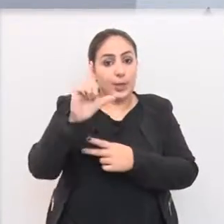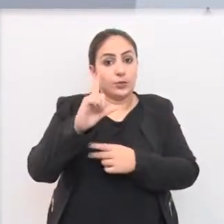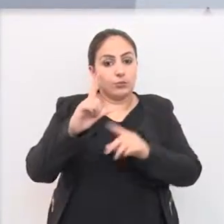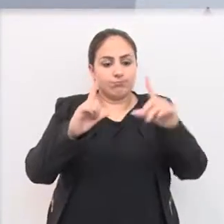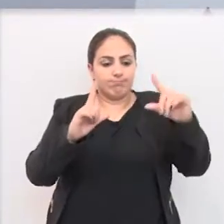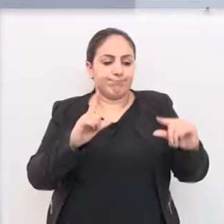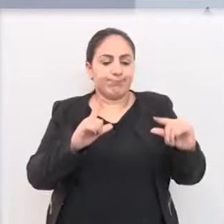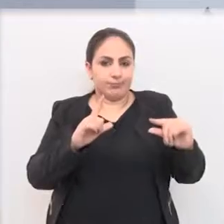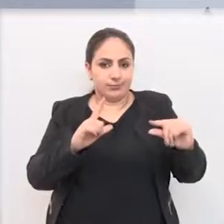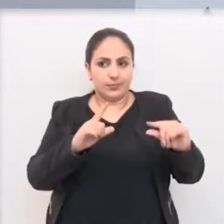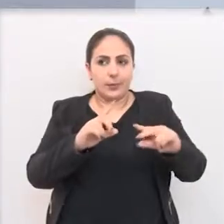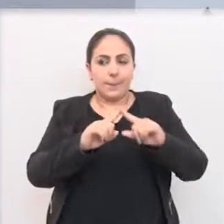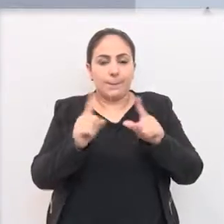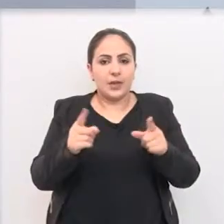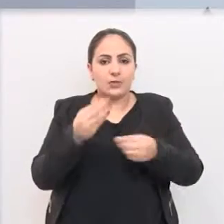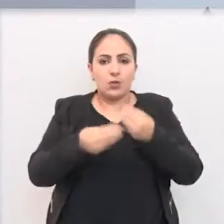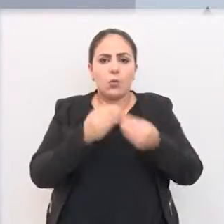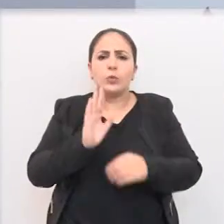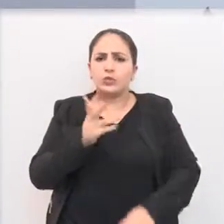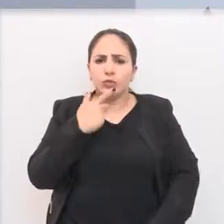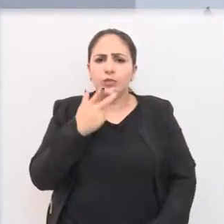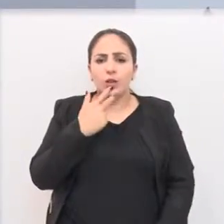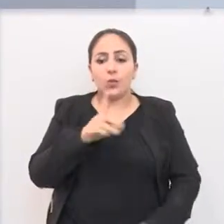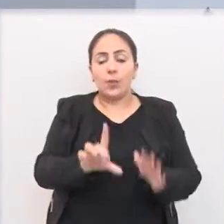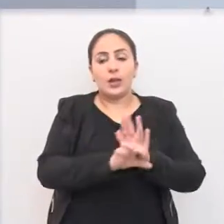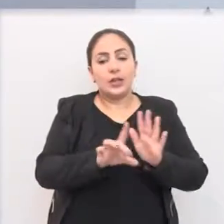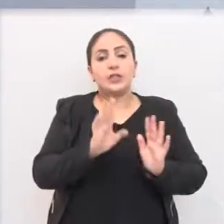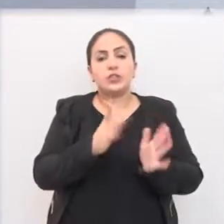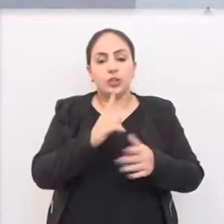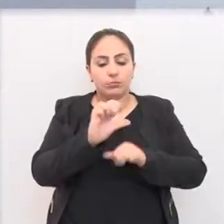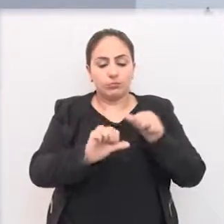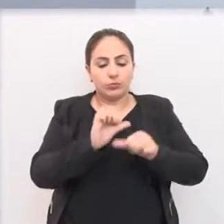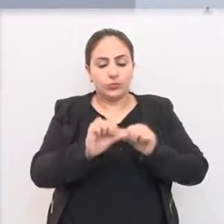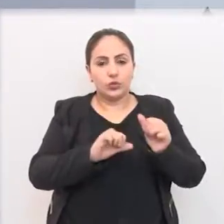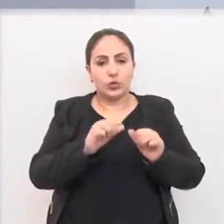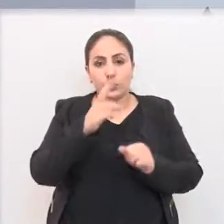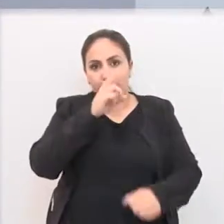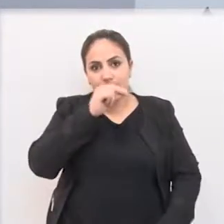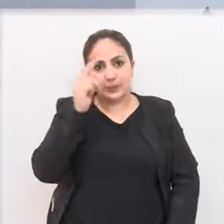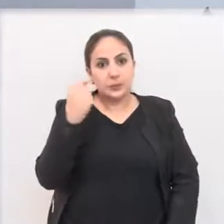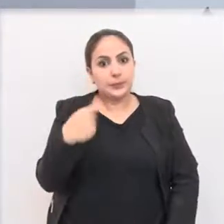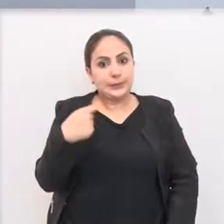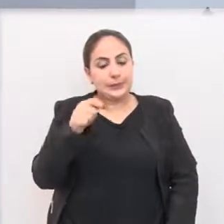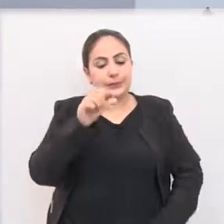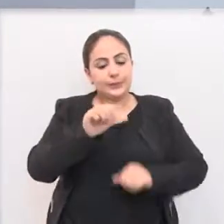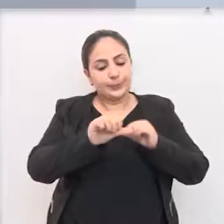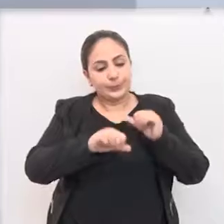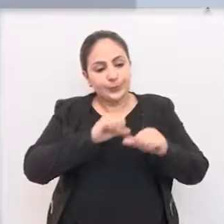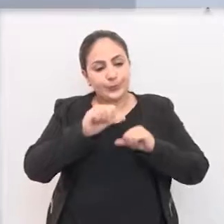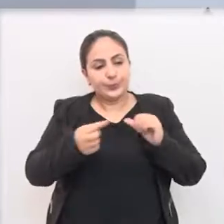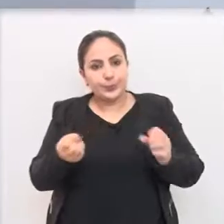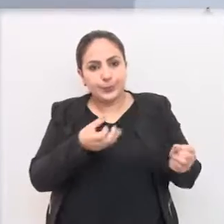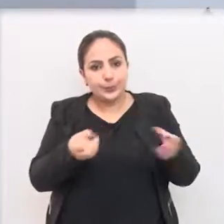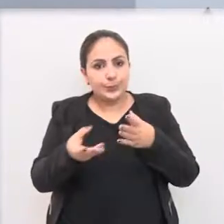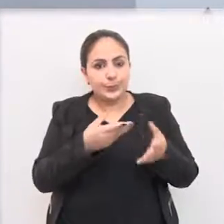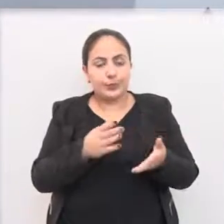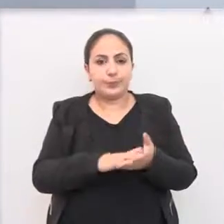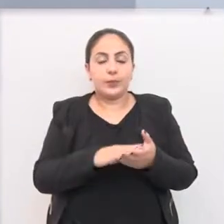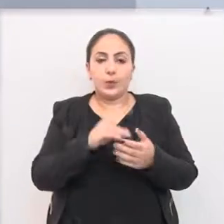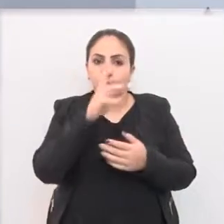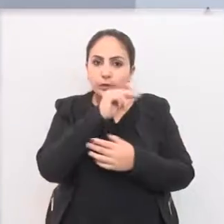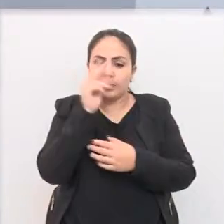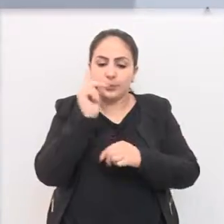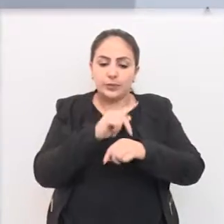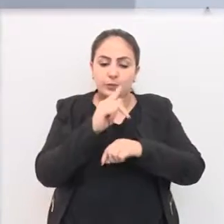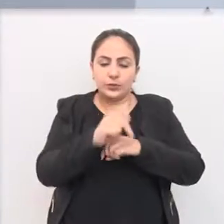nem redução, mas, como eu já disse, é uma legislação que foi mudada e que os municípios precisam se atualizar. O município de Passo Fundo está